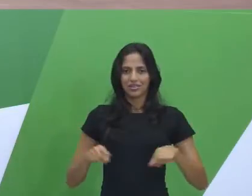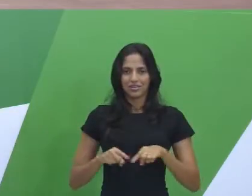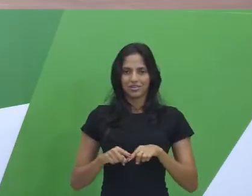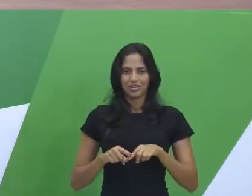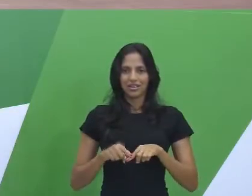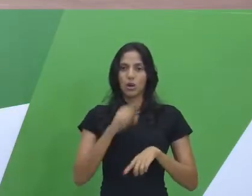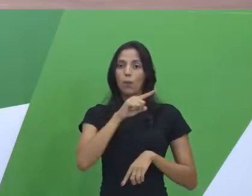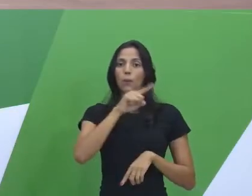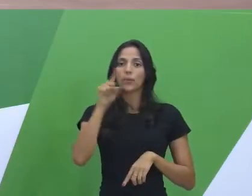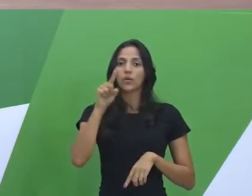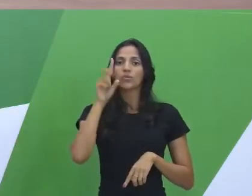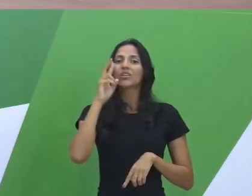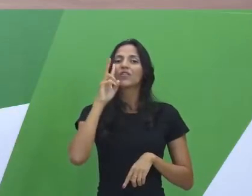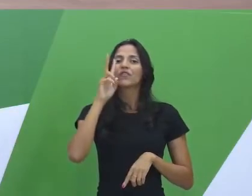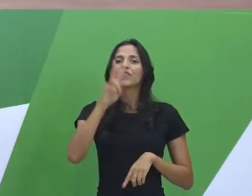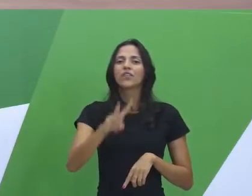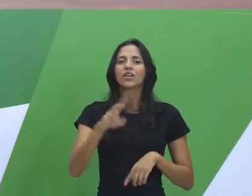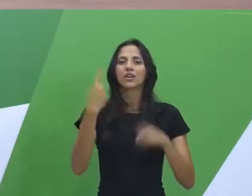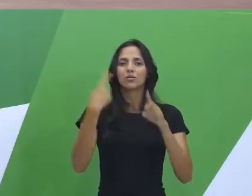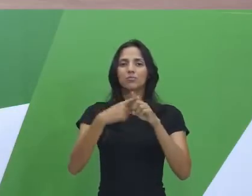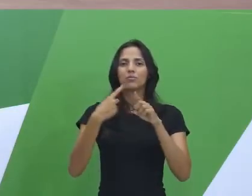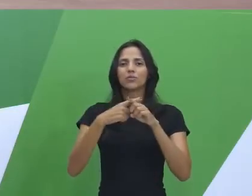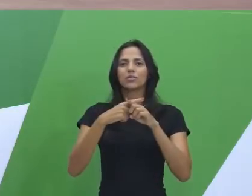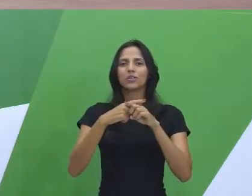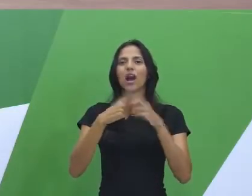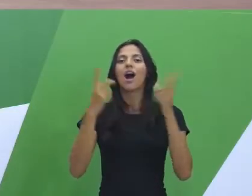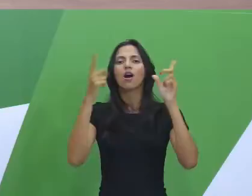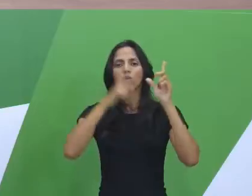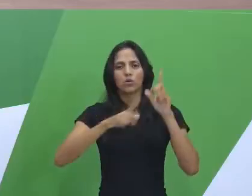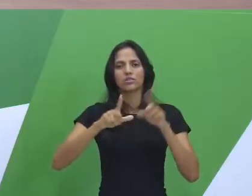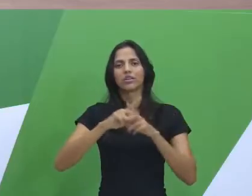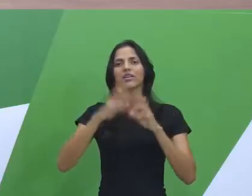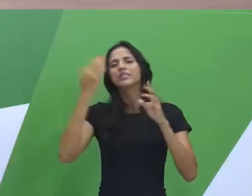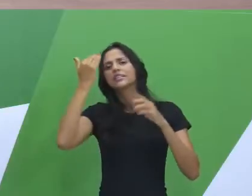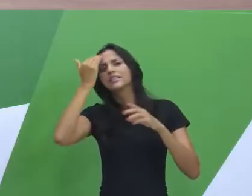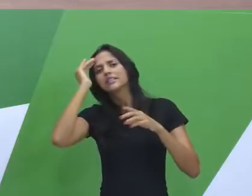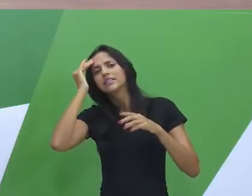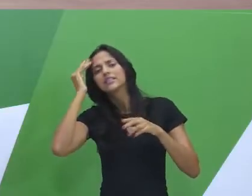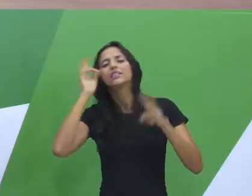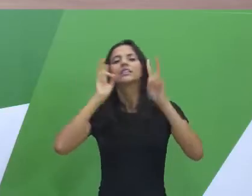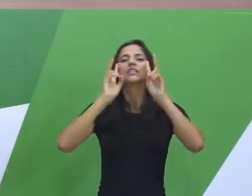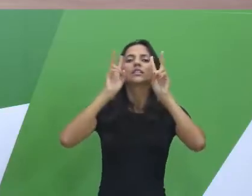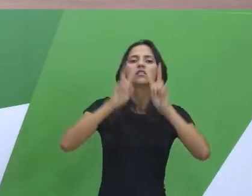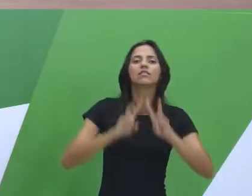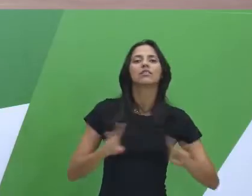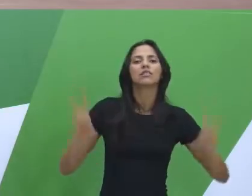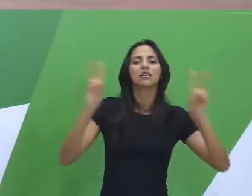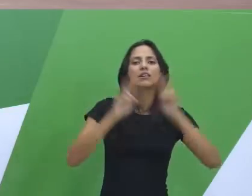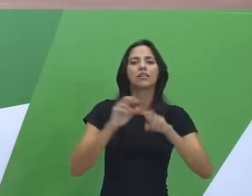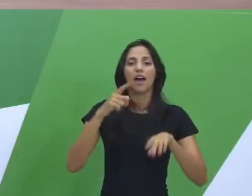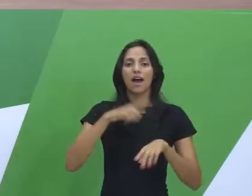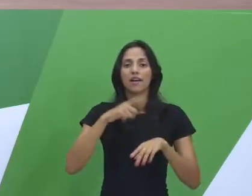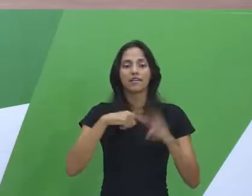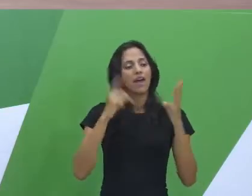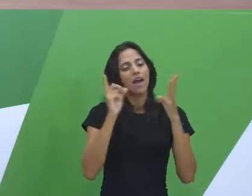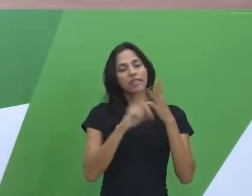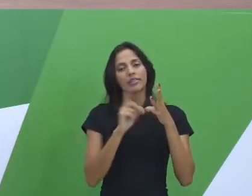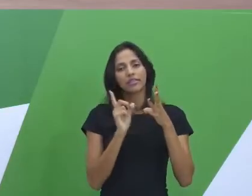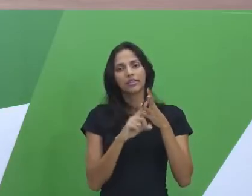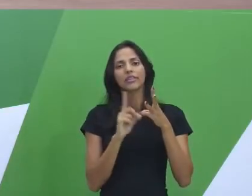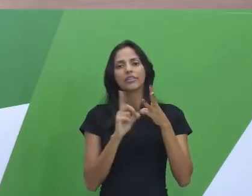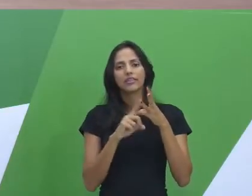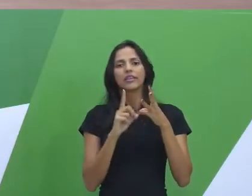para você conseguir passar aquilo que você está vendo. E aí surge a terceira